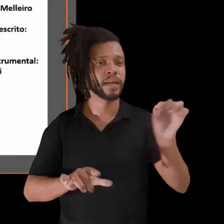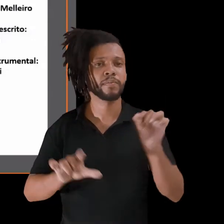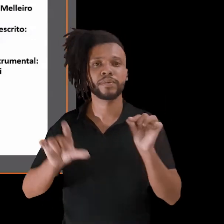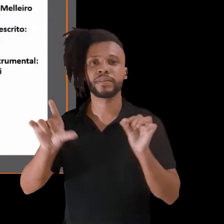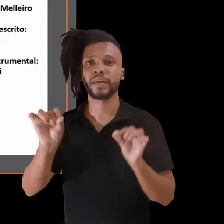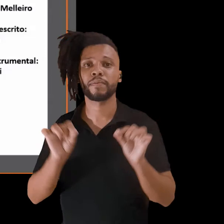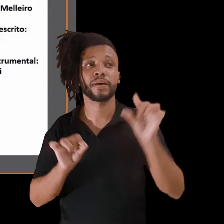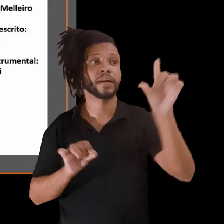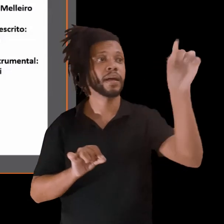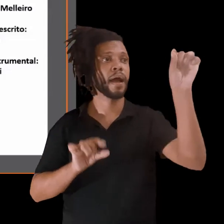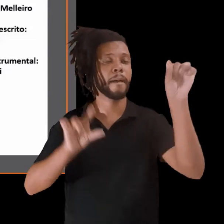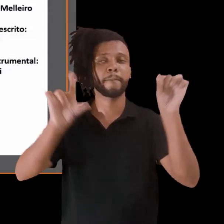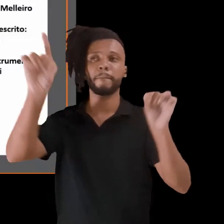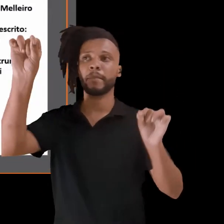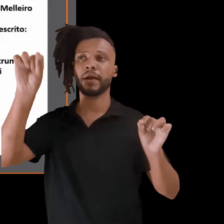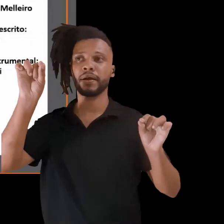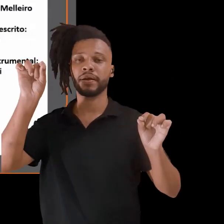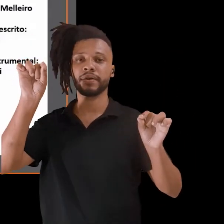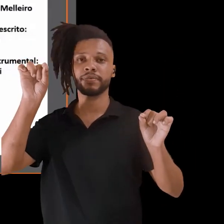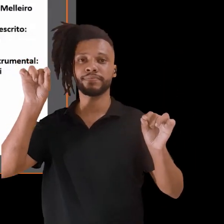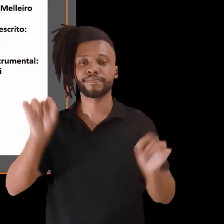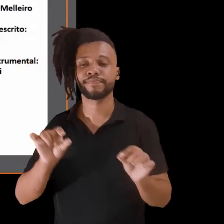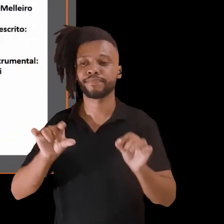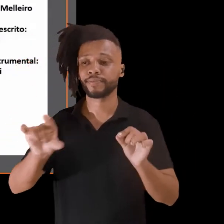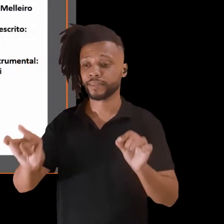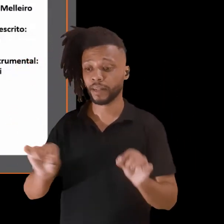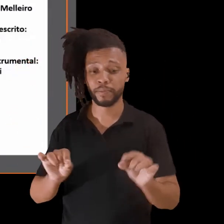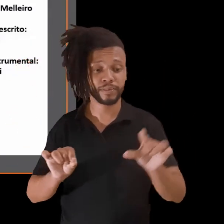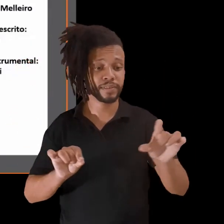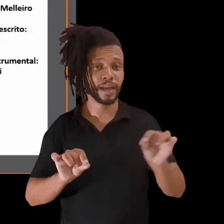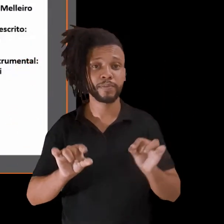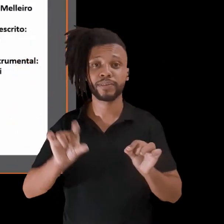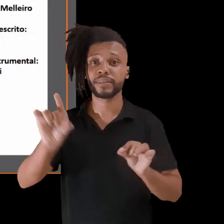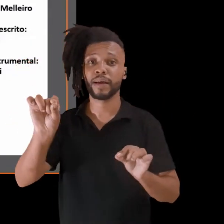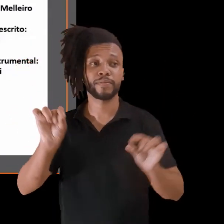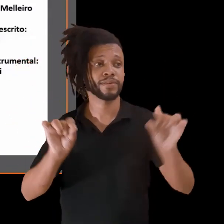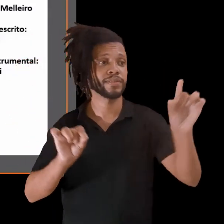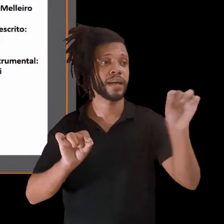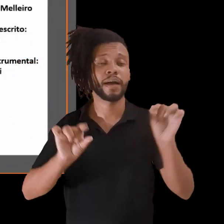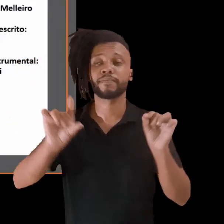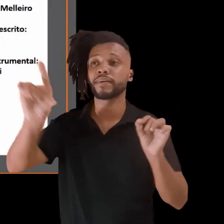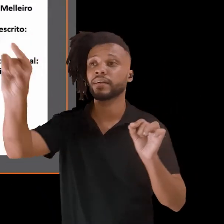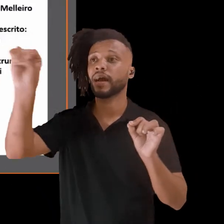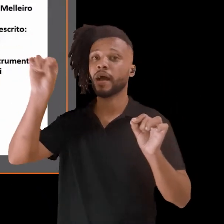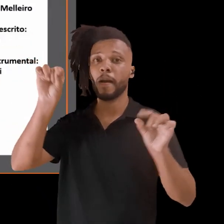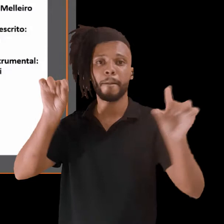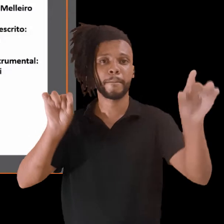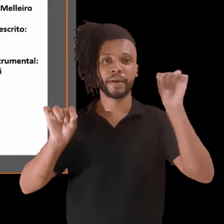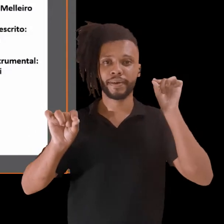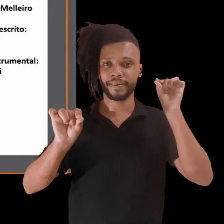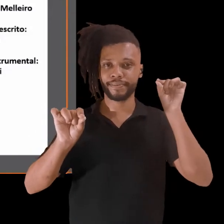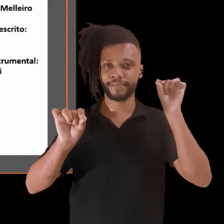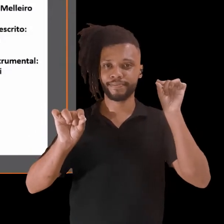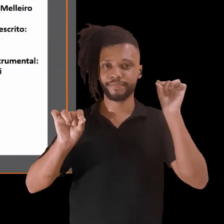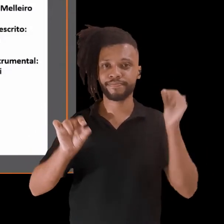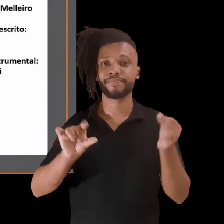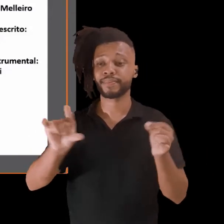Jabuti, jabuti, jabuti, jabuticaba. Jabuti, jabuti, jabuti,